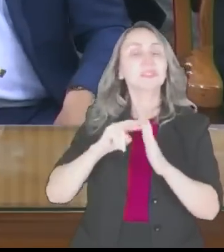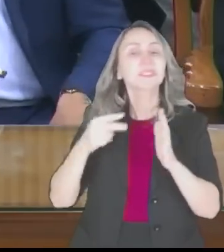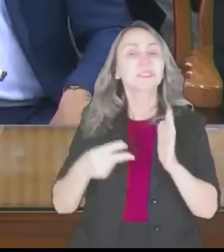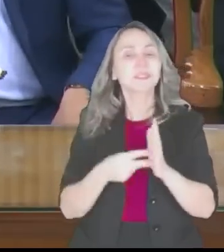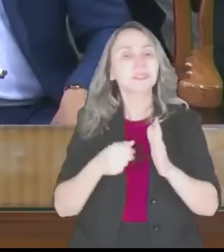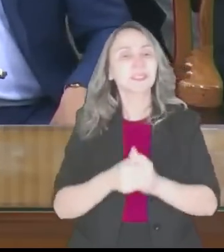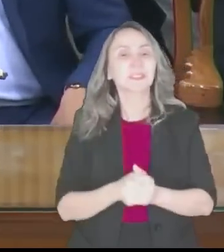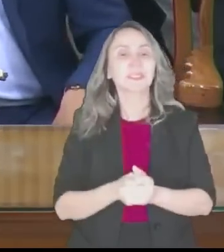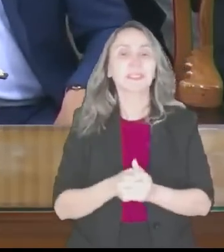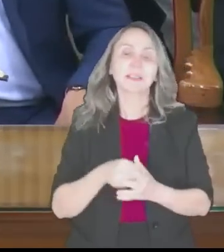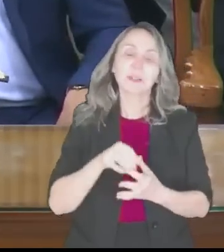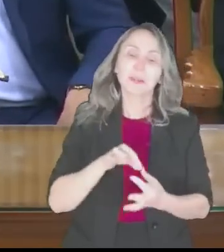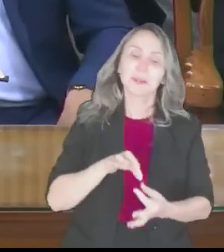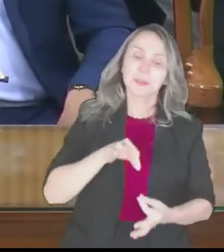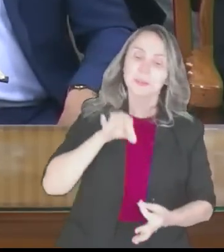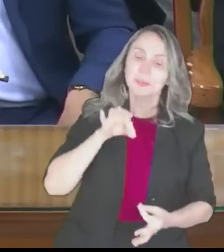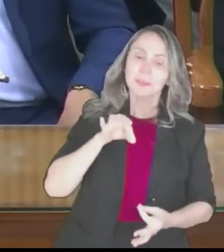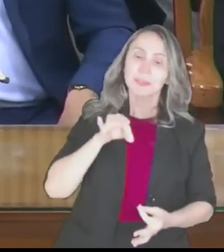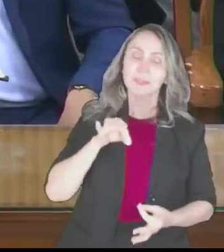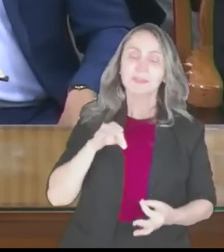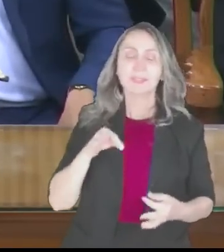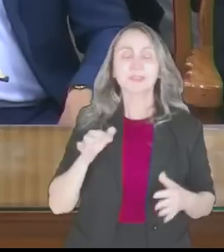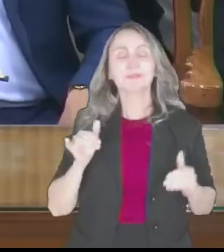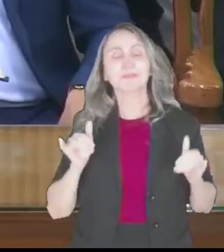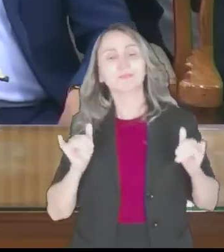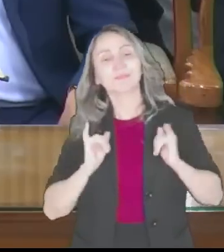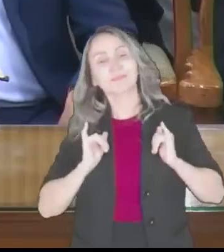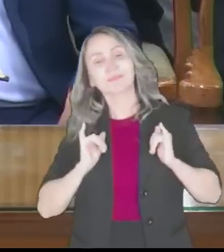vida espiritual relaxada.